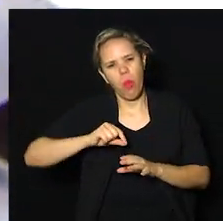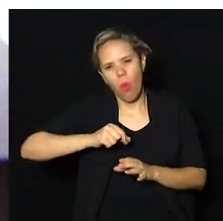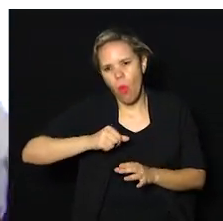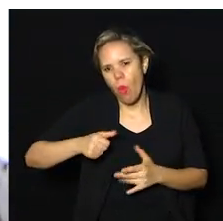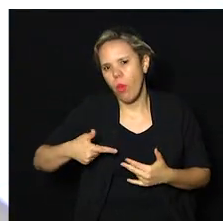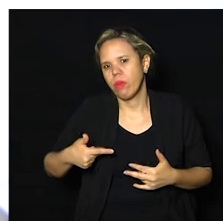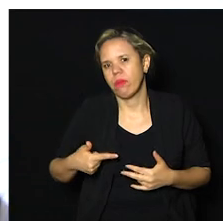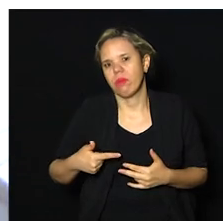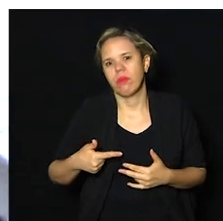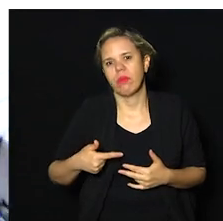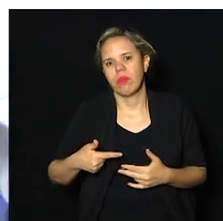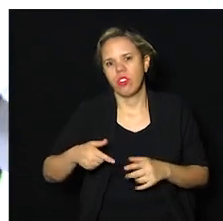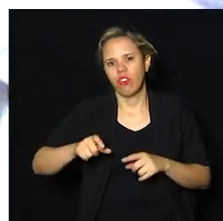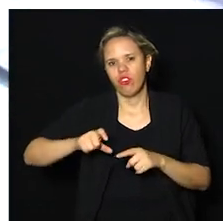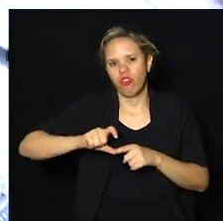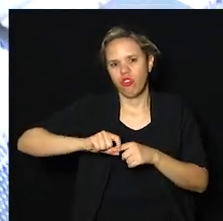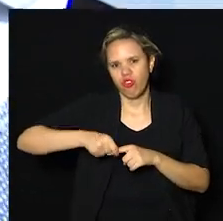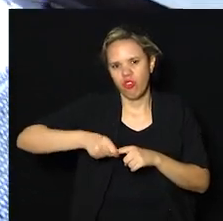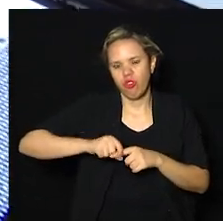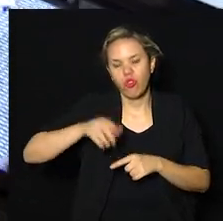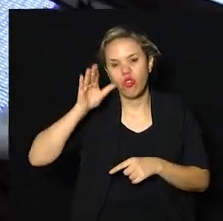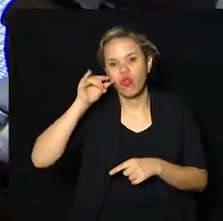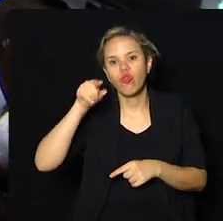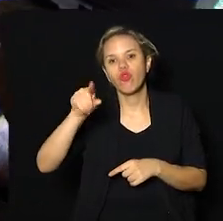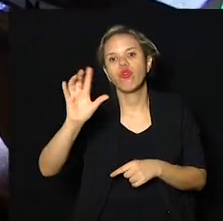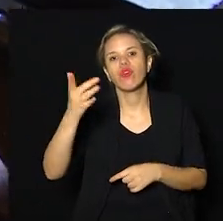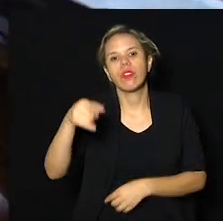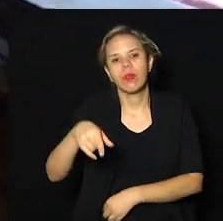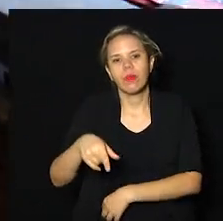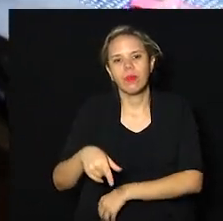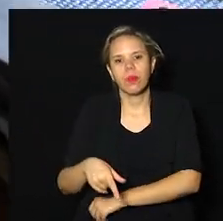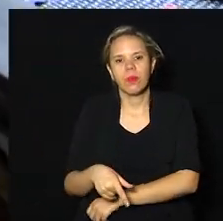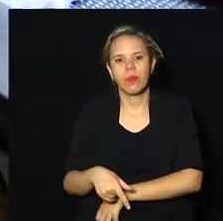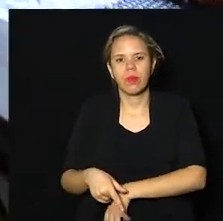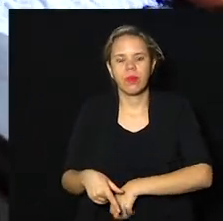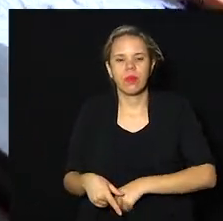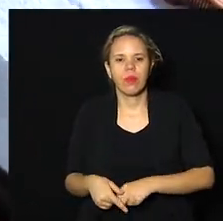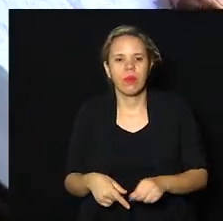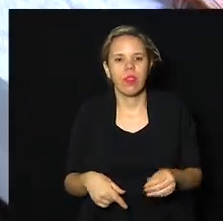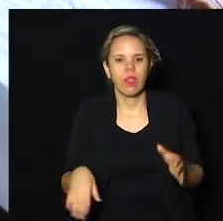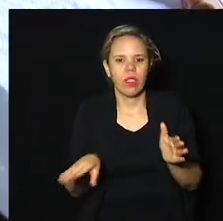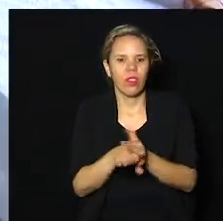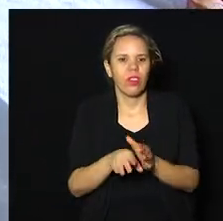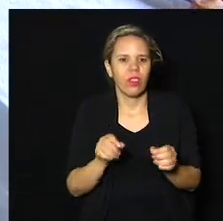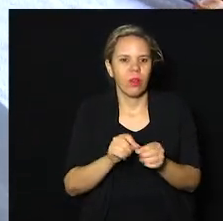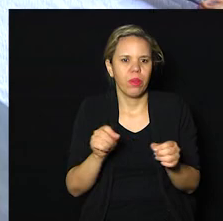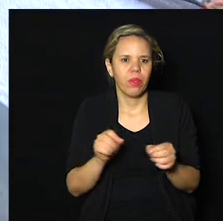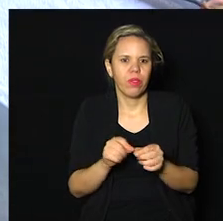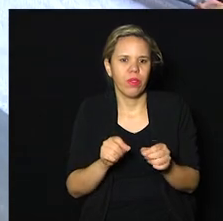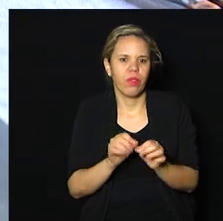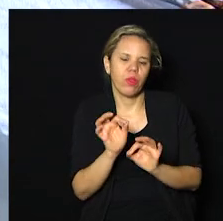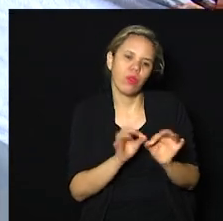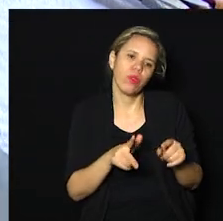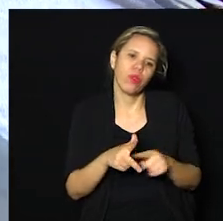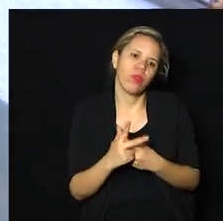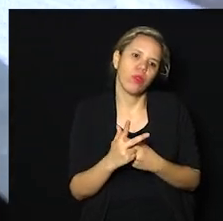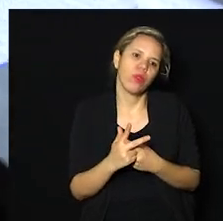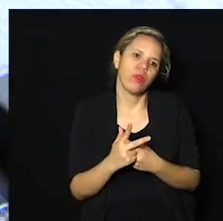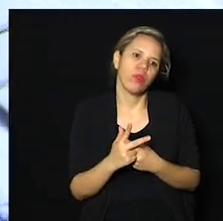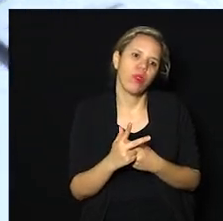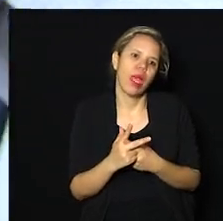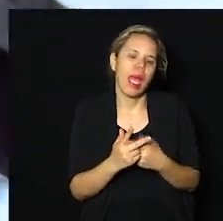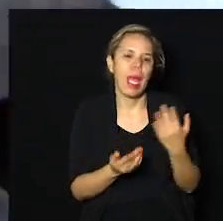de, alicates. Curiosidade, o que aconteceu com esse violão aqui? Esse cidadão veio para fazer esse conserto, que foi